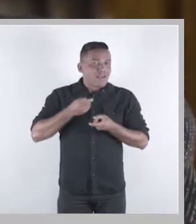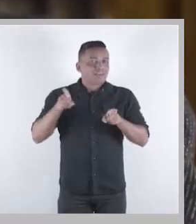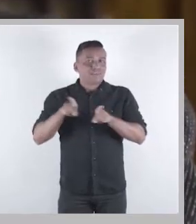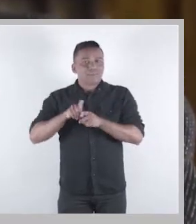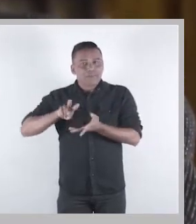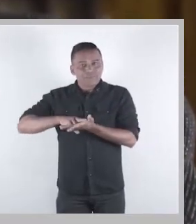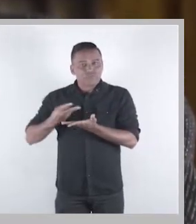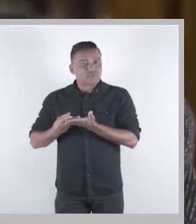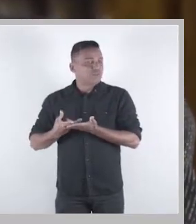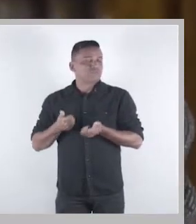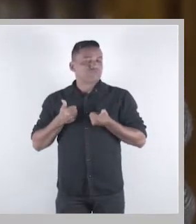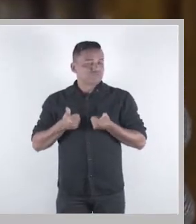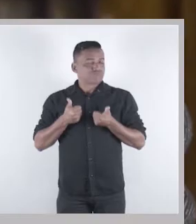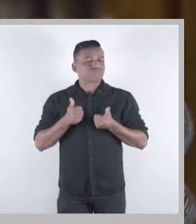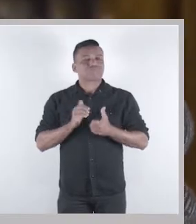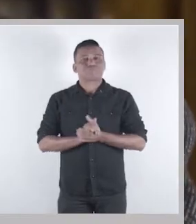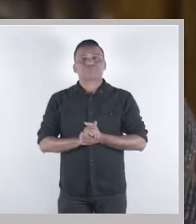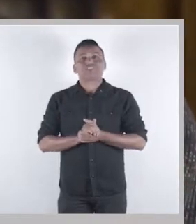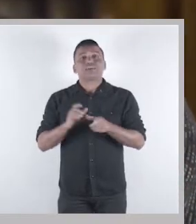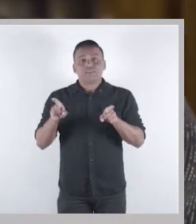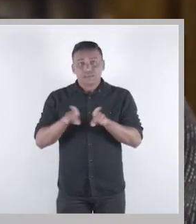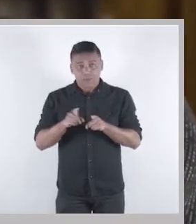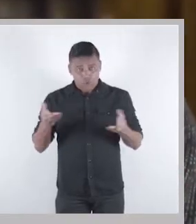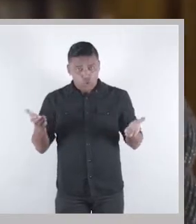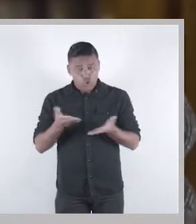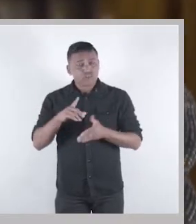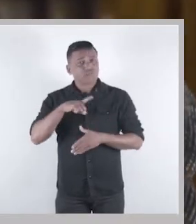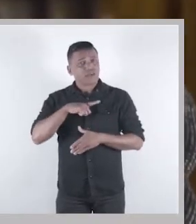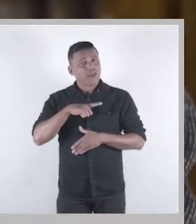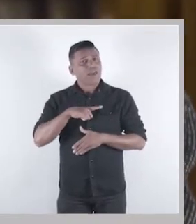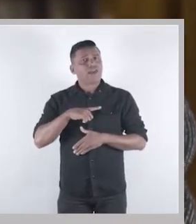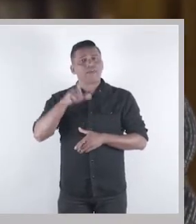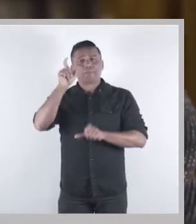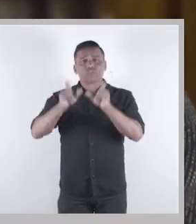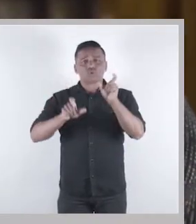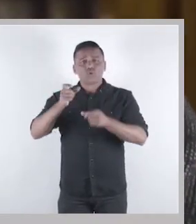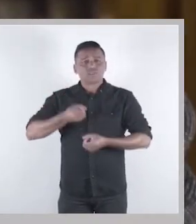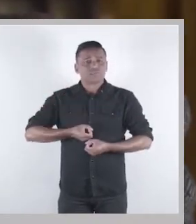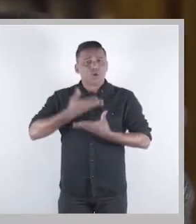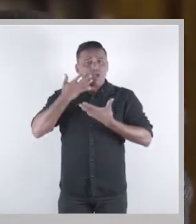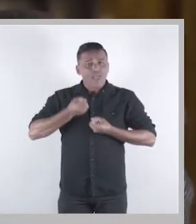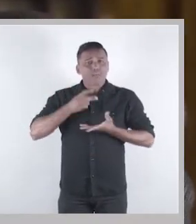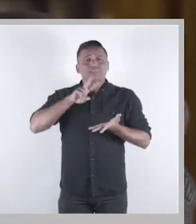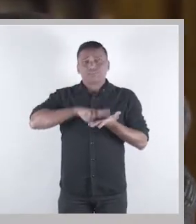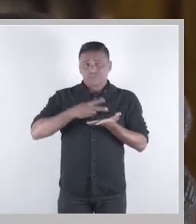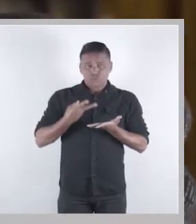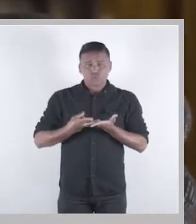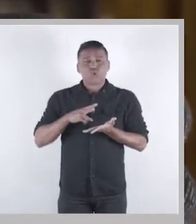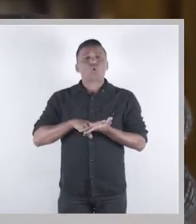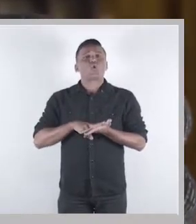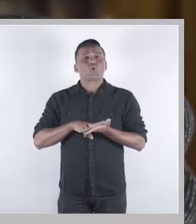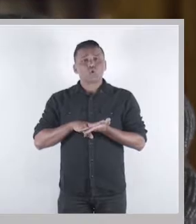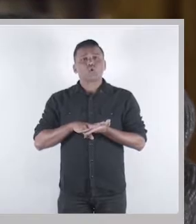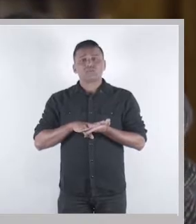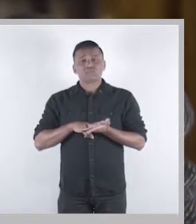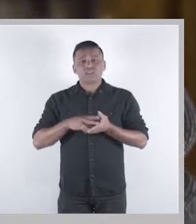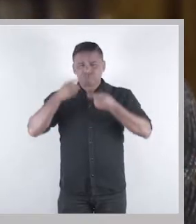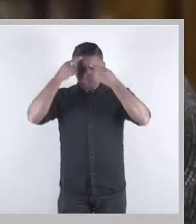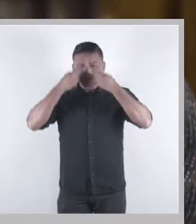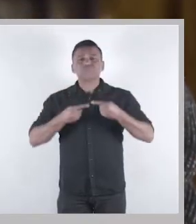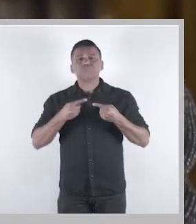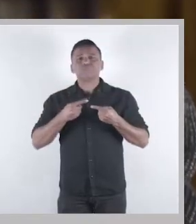muitos poetas que são tradutores né a gente tem poetas críticos são aqueles que é que que